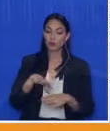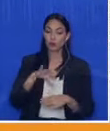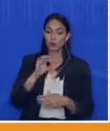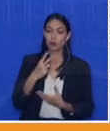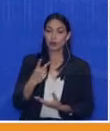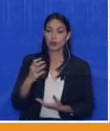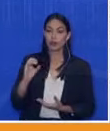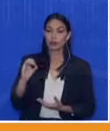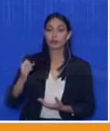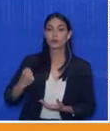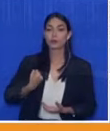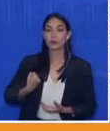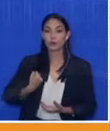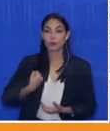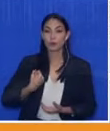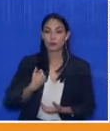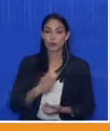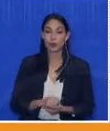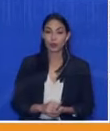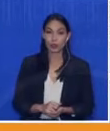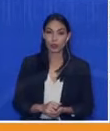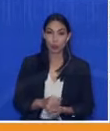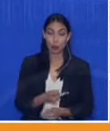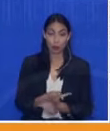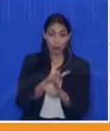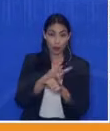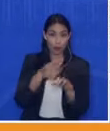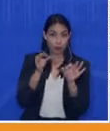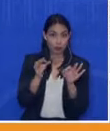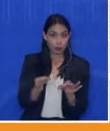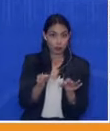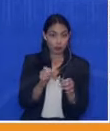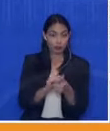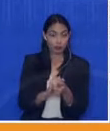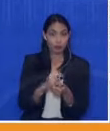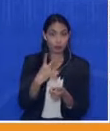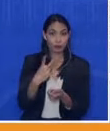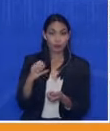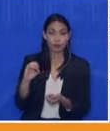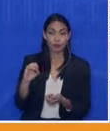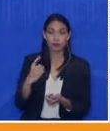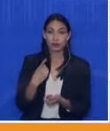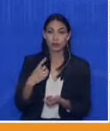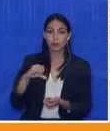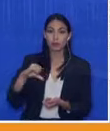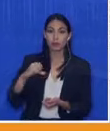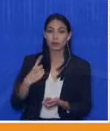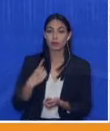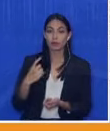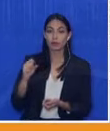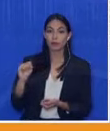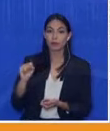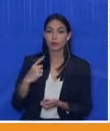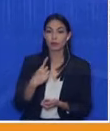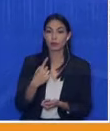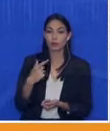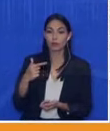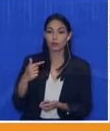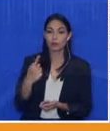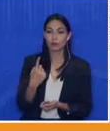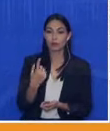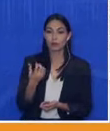20 números e você concorre a prêmios para os acertos de 20, 19,